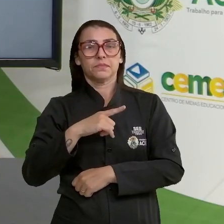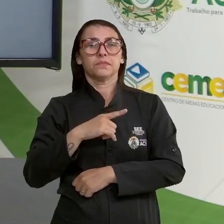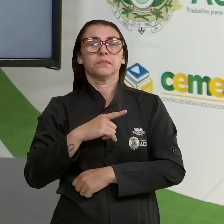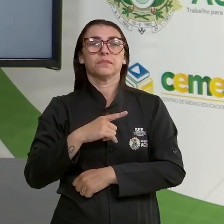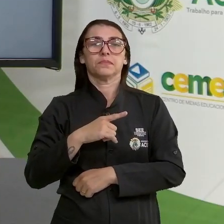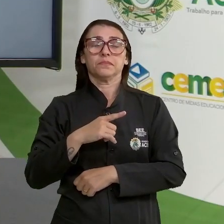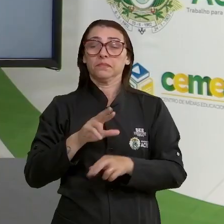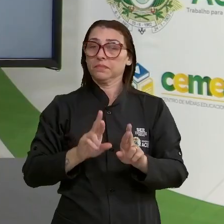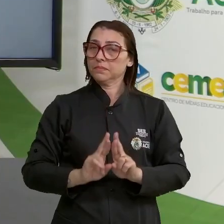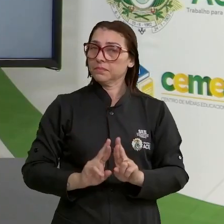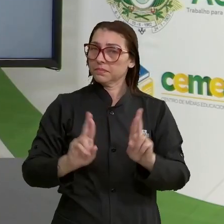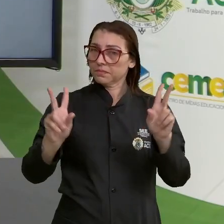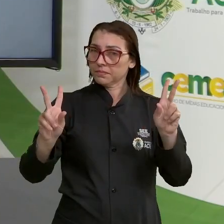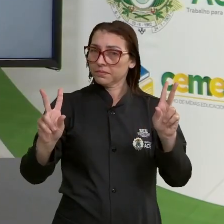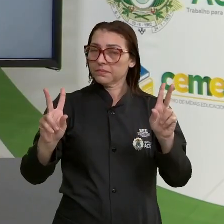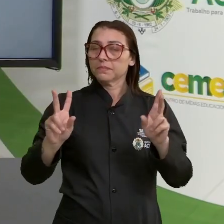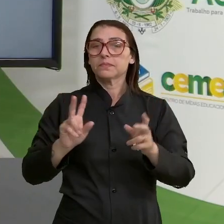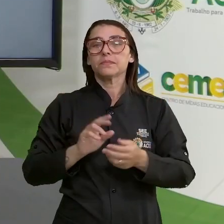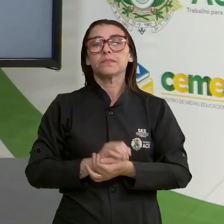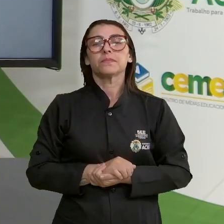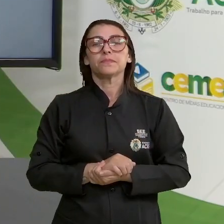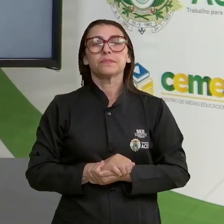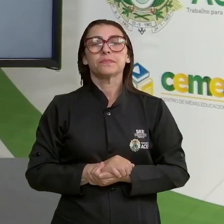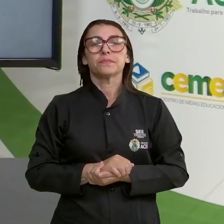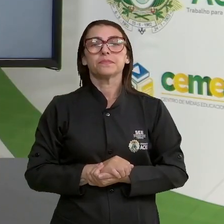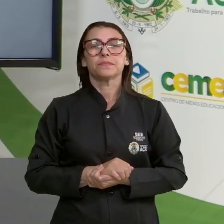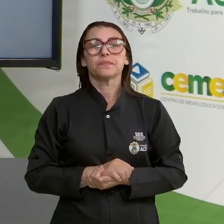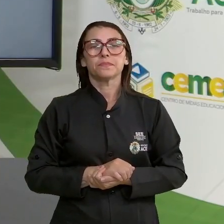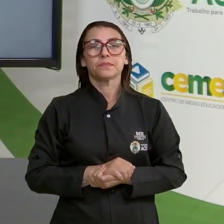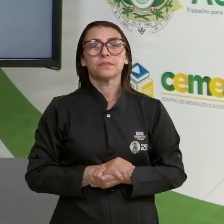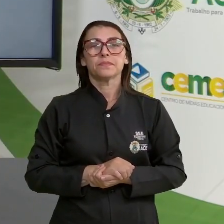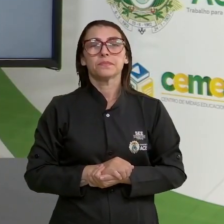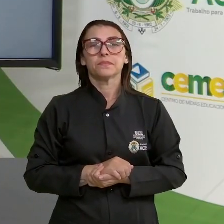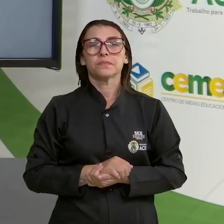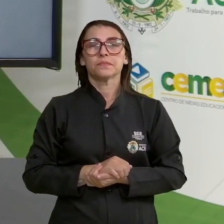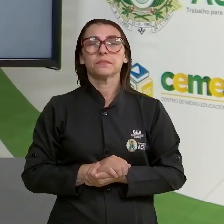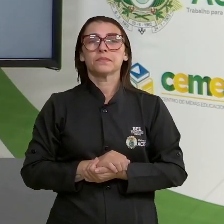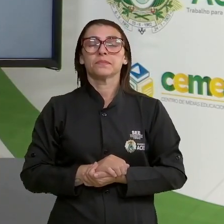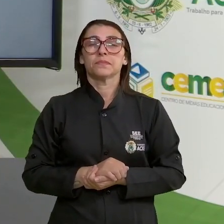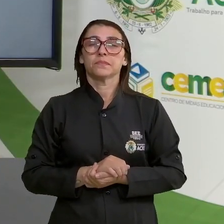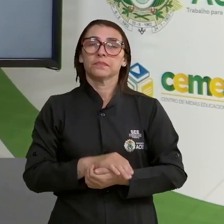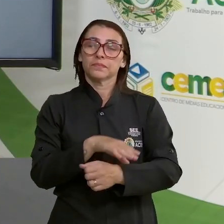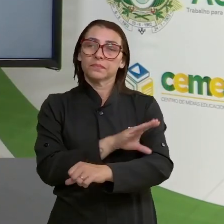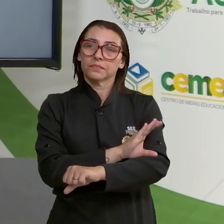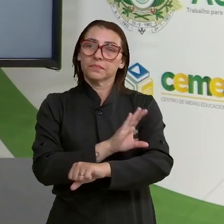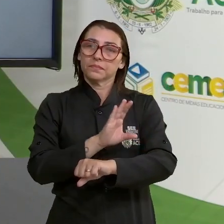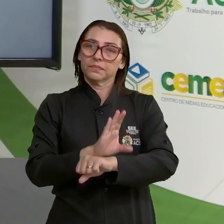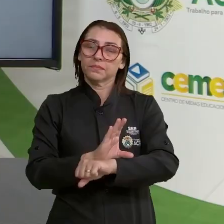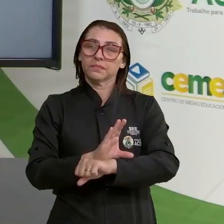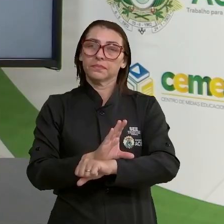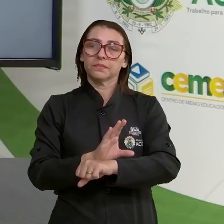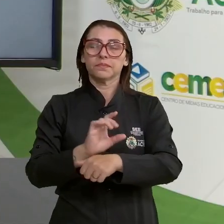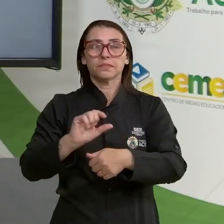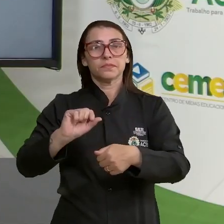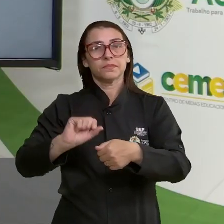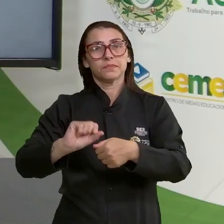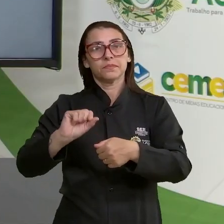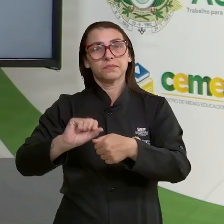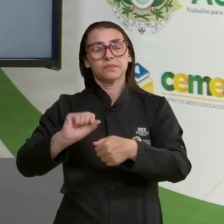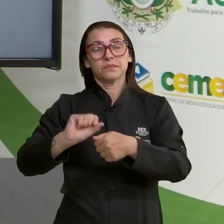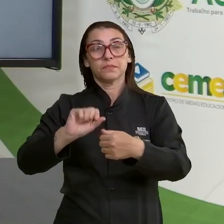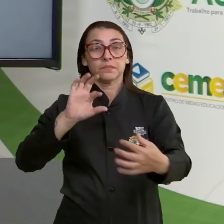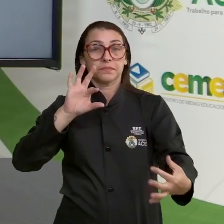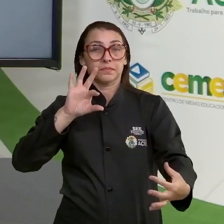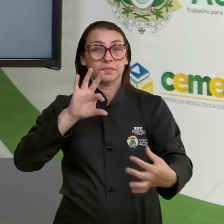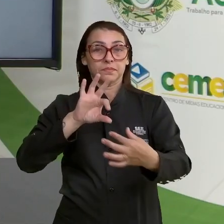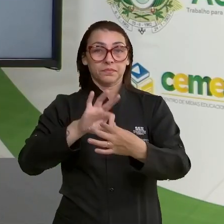das diferenças, né? Das diversidades. E a cultura de massa, ela faz com que ela se una